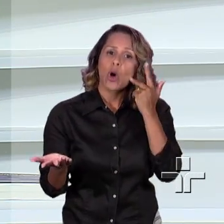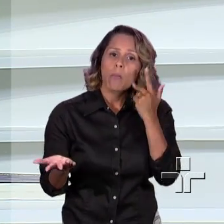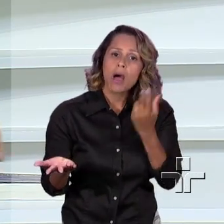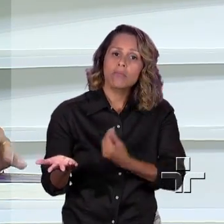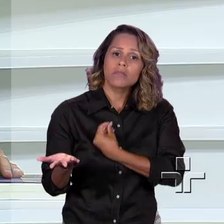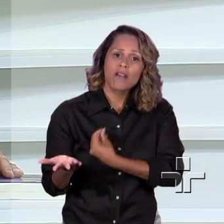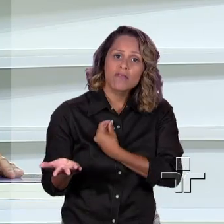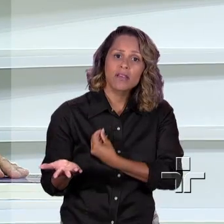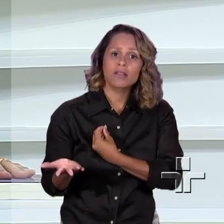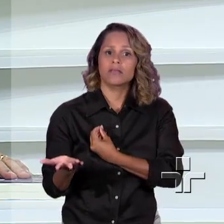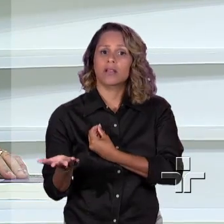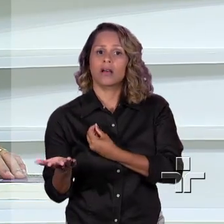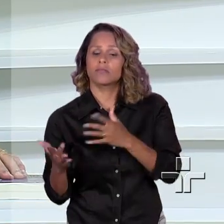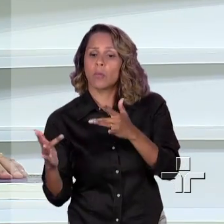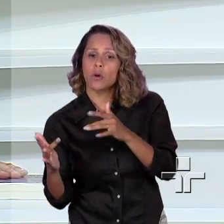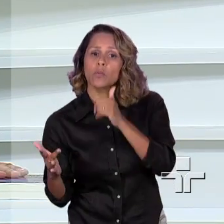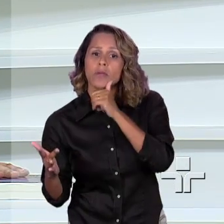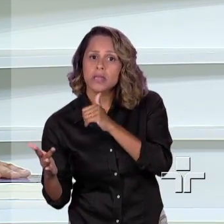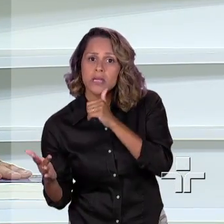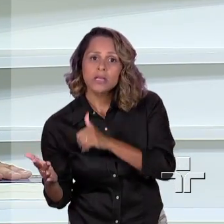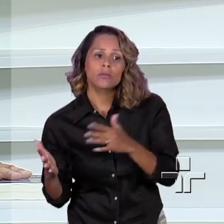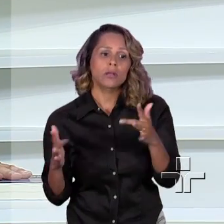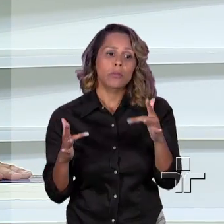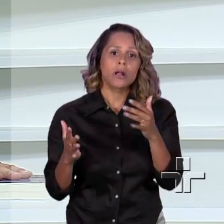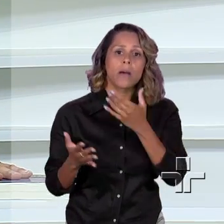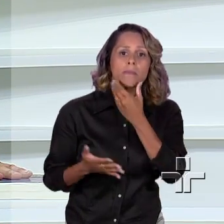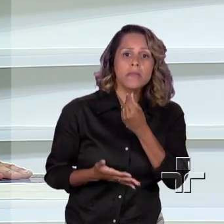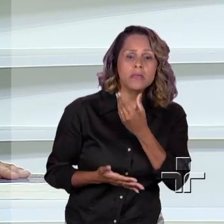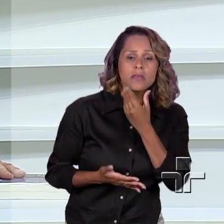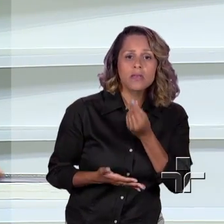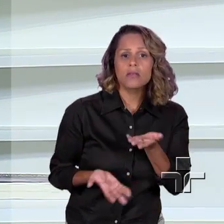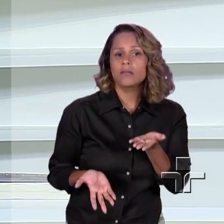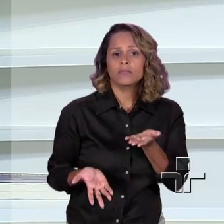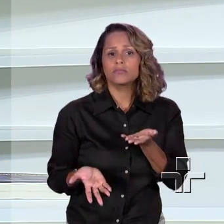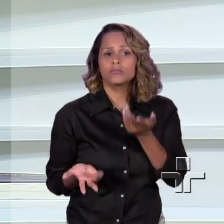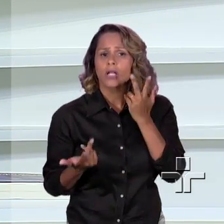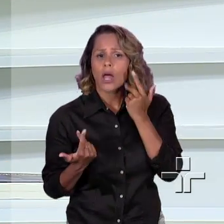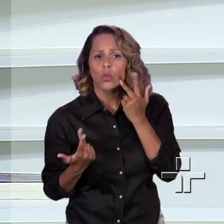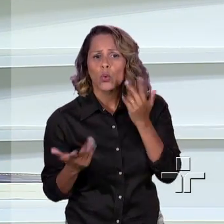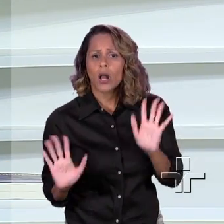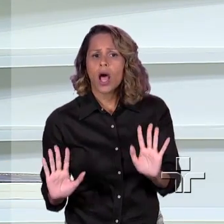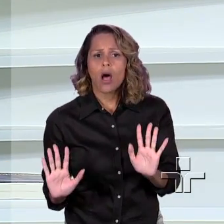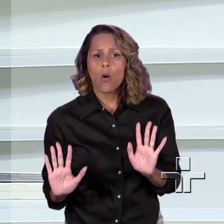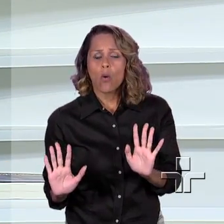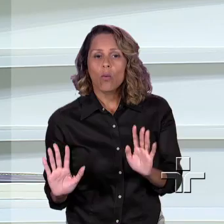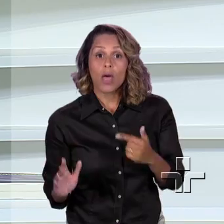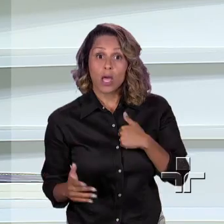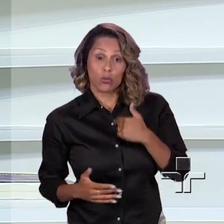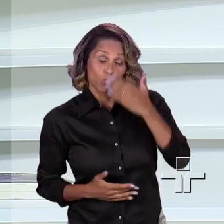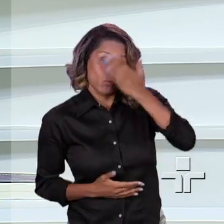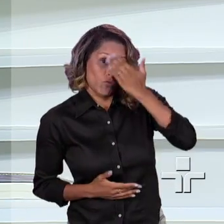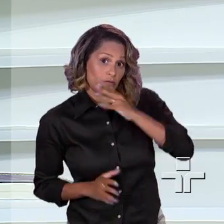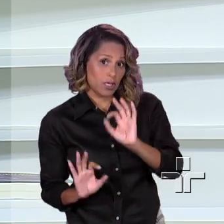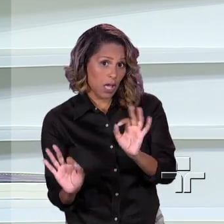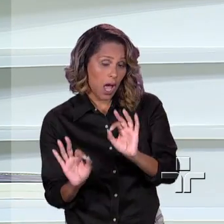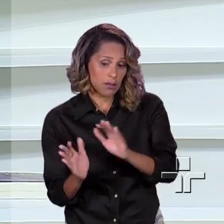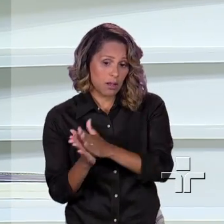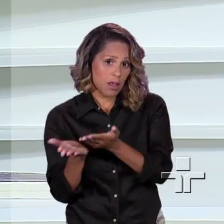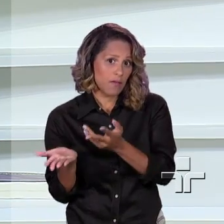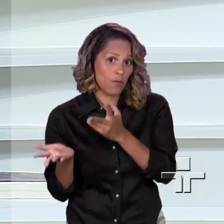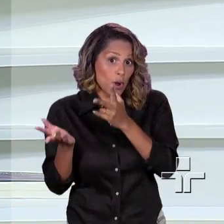uma supernaturalidade. Não acredito que, quer dizer, eu não vi ou não conheço livros assim